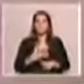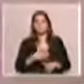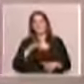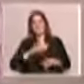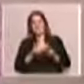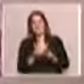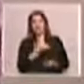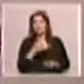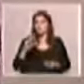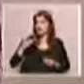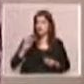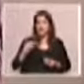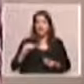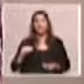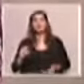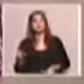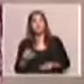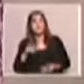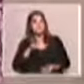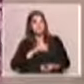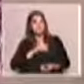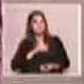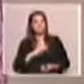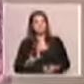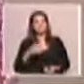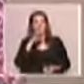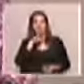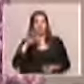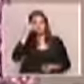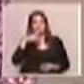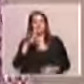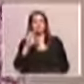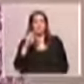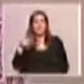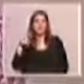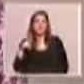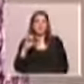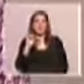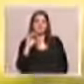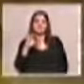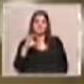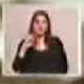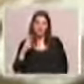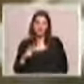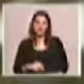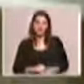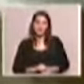em 2010 recebeu inclusive um prémio. Vamos conhecer a história da Joana Garcia.